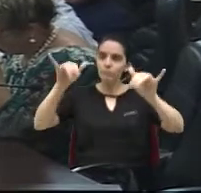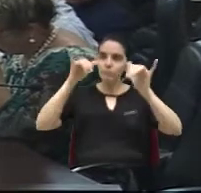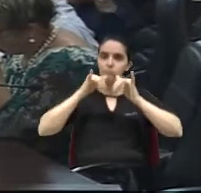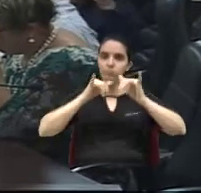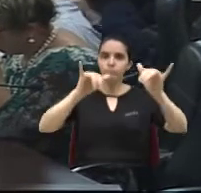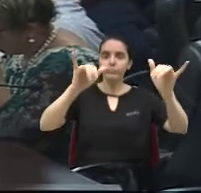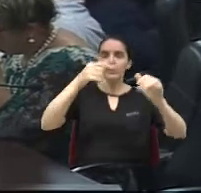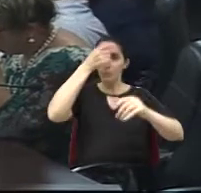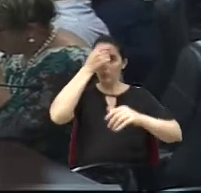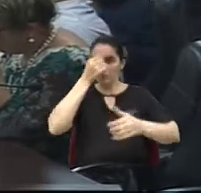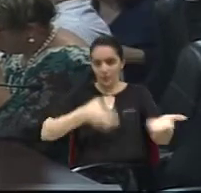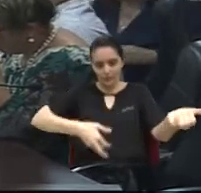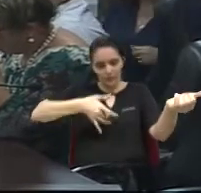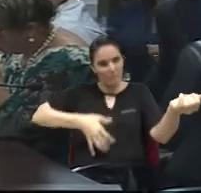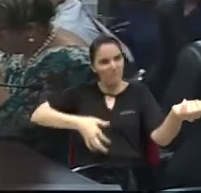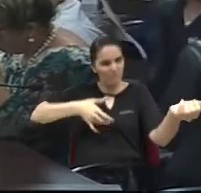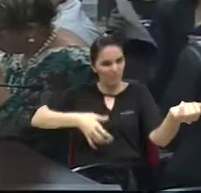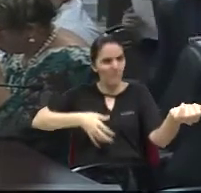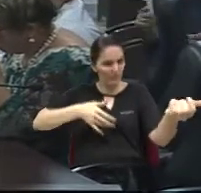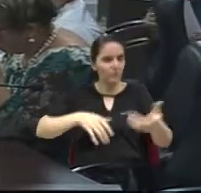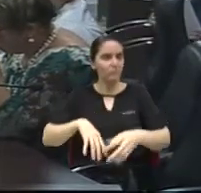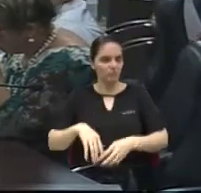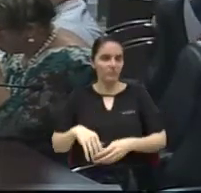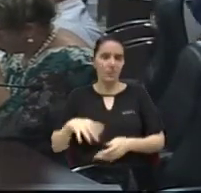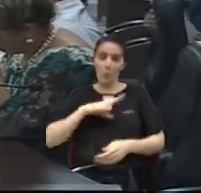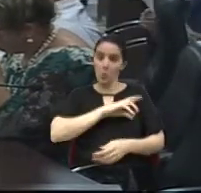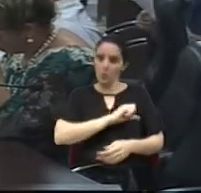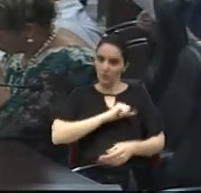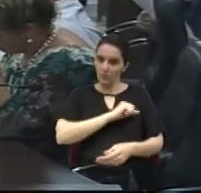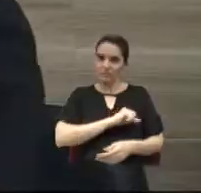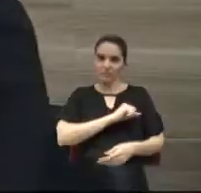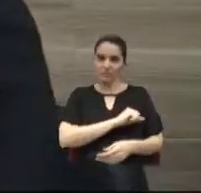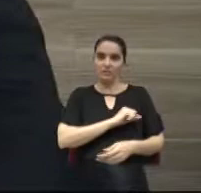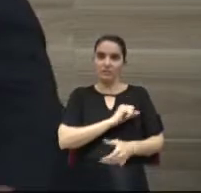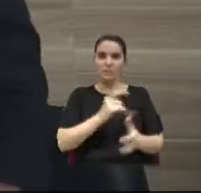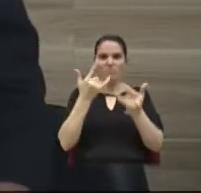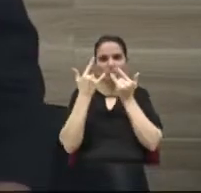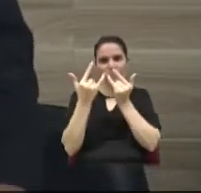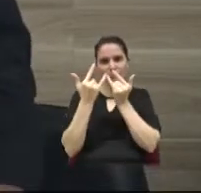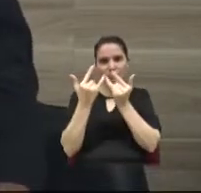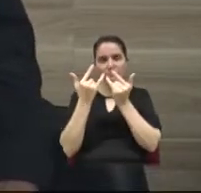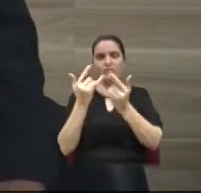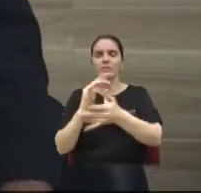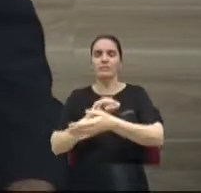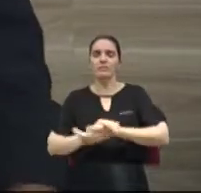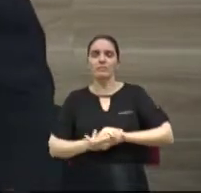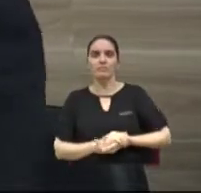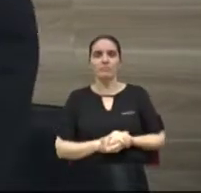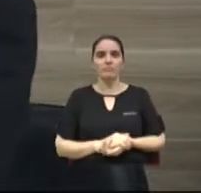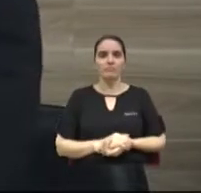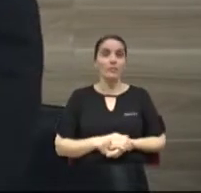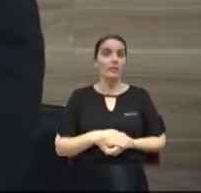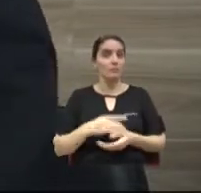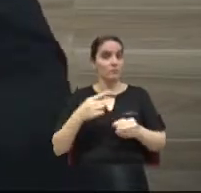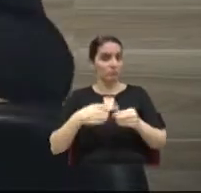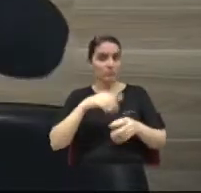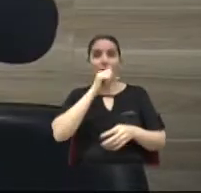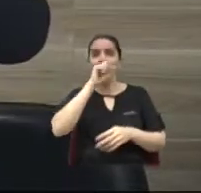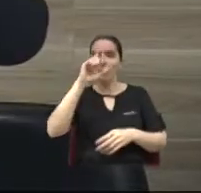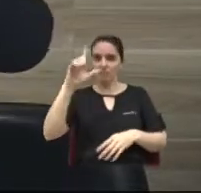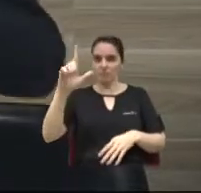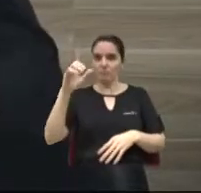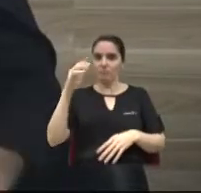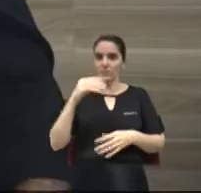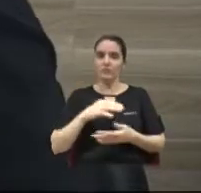guitarra também, vereadora. Gosto muito de rock and roll. E saber que Limeira, não sei se